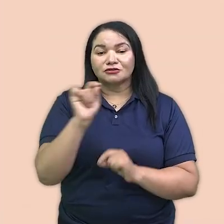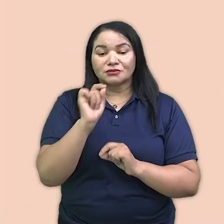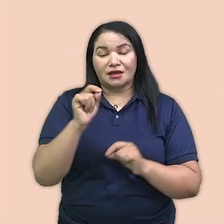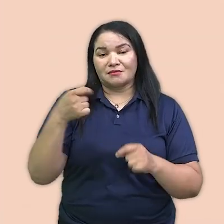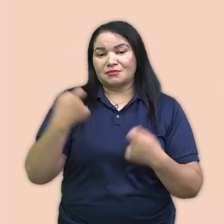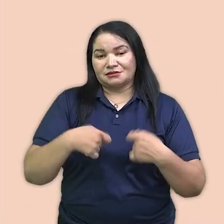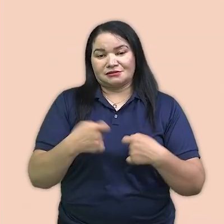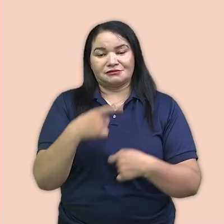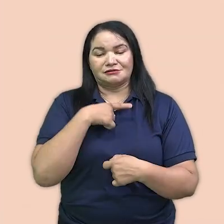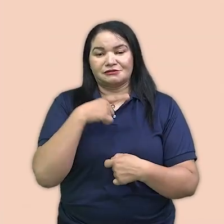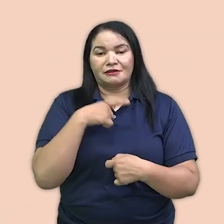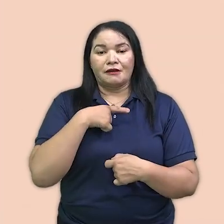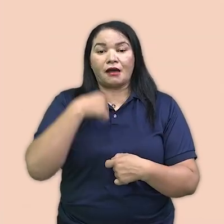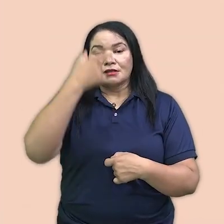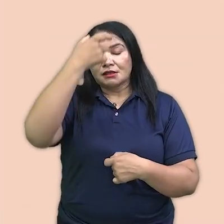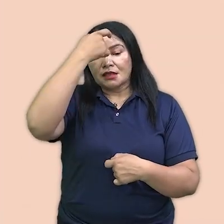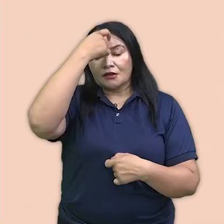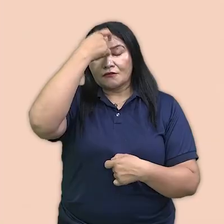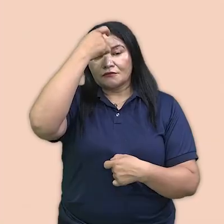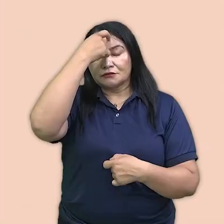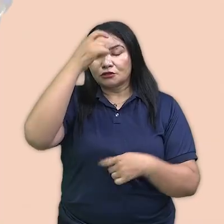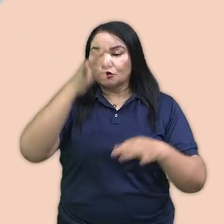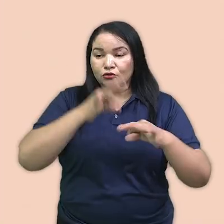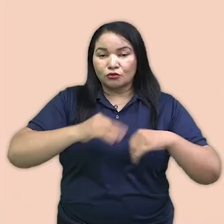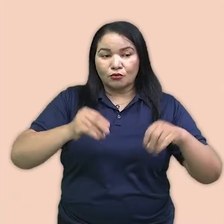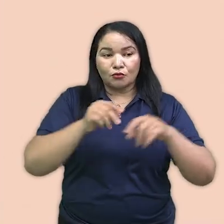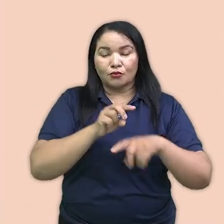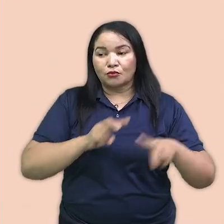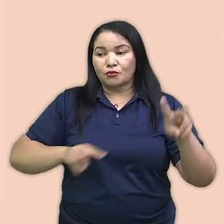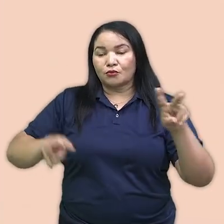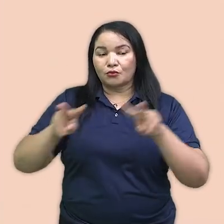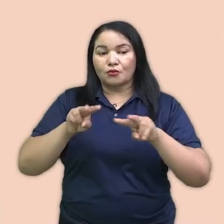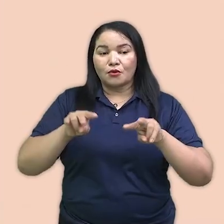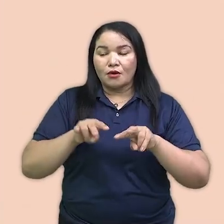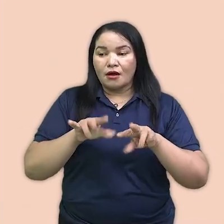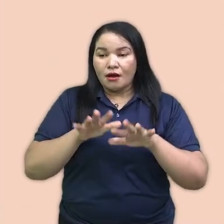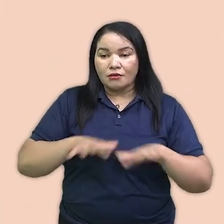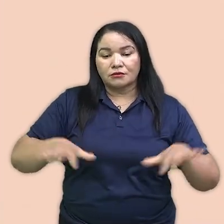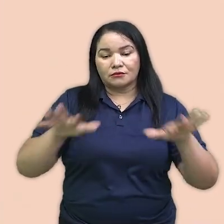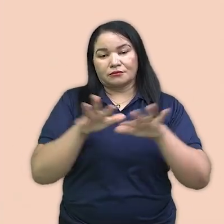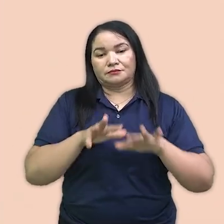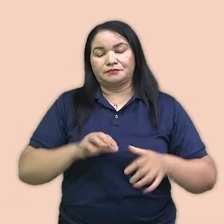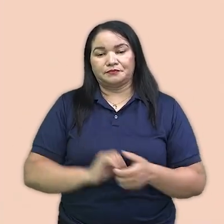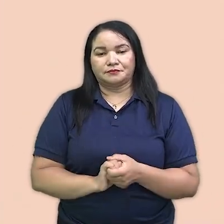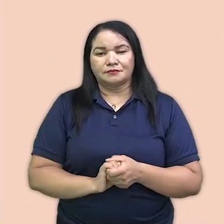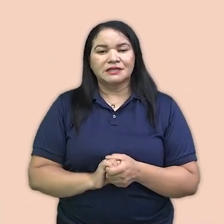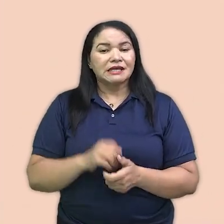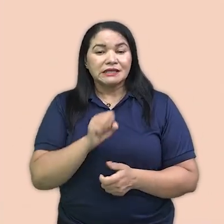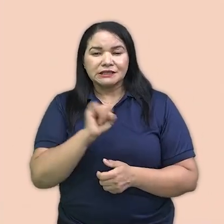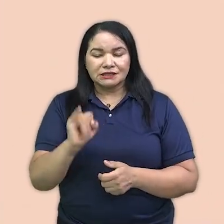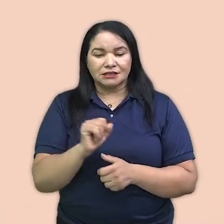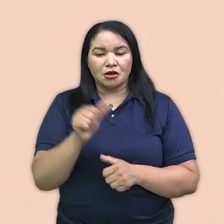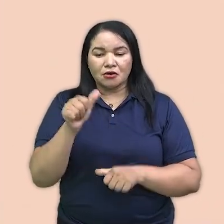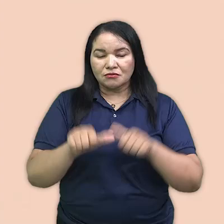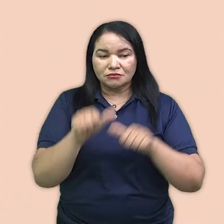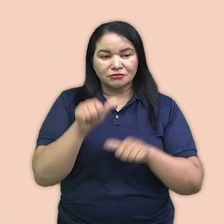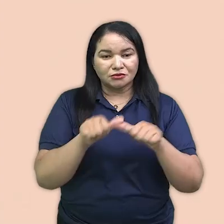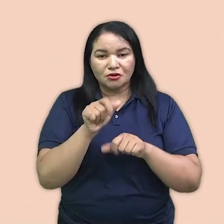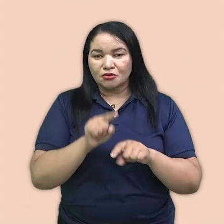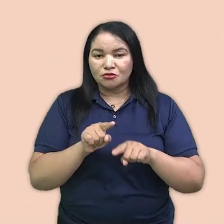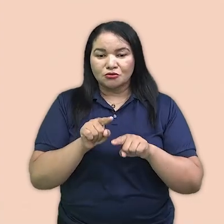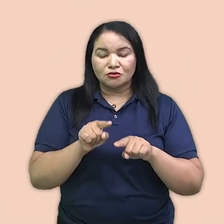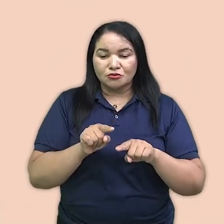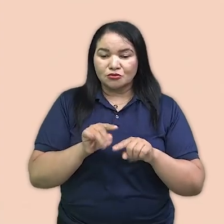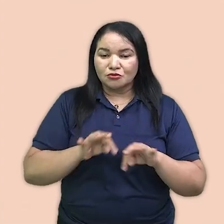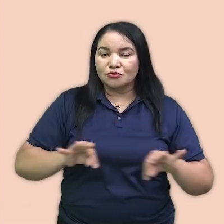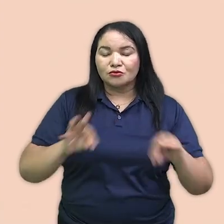uma consciência de tudo aquilo que nos cerca. Porque se nós formos analisar a situação, tudo é